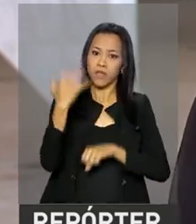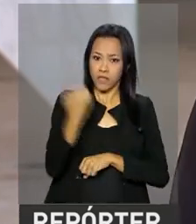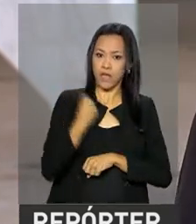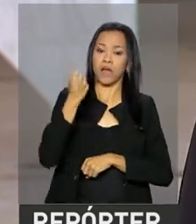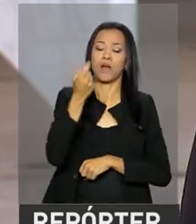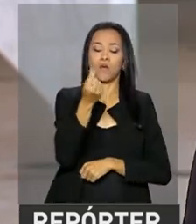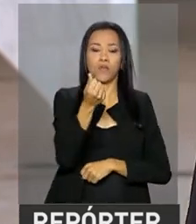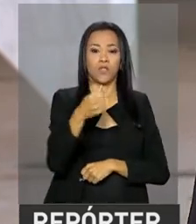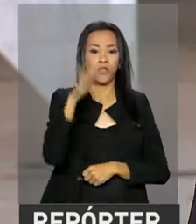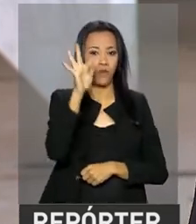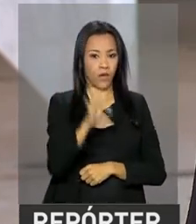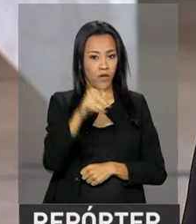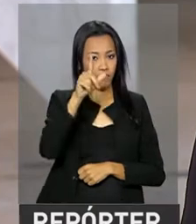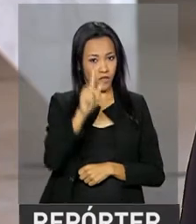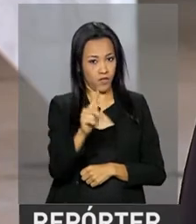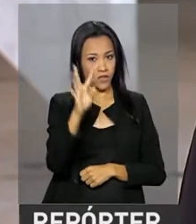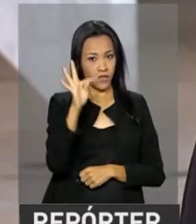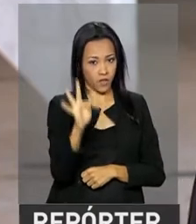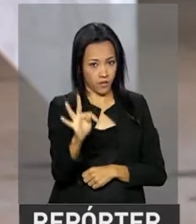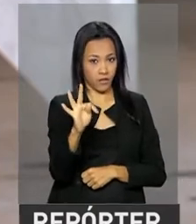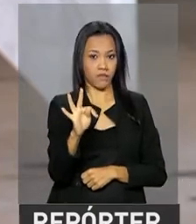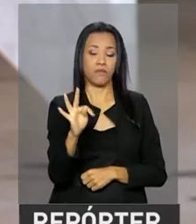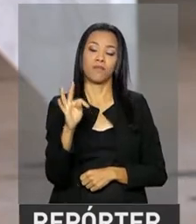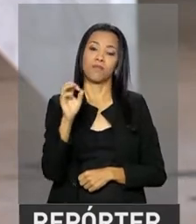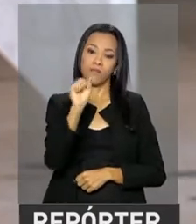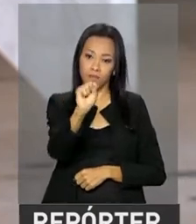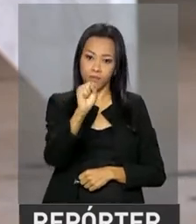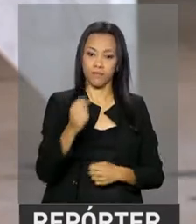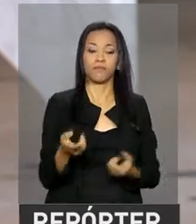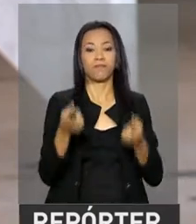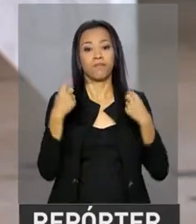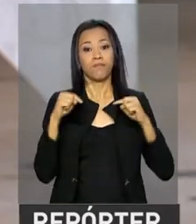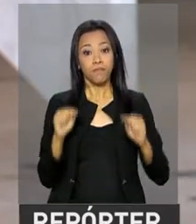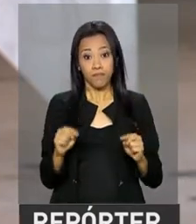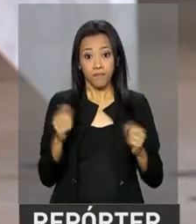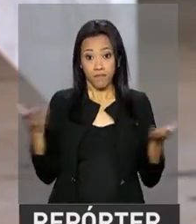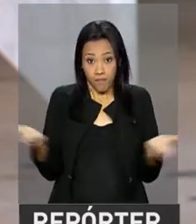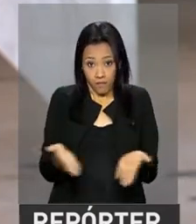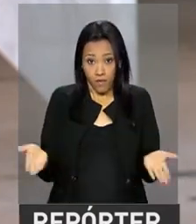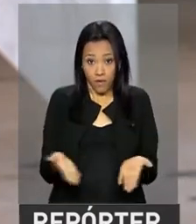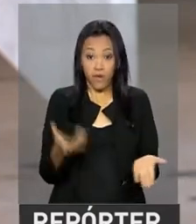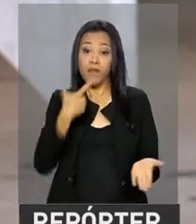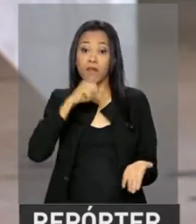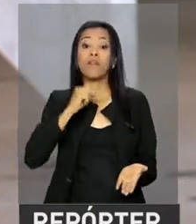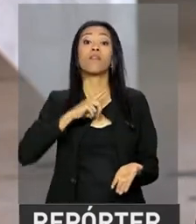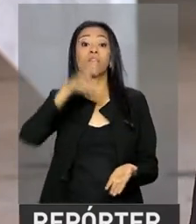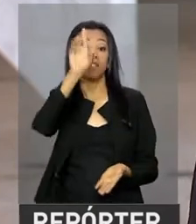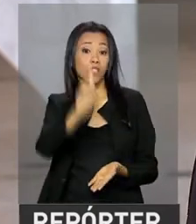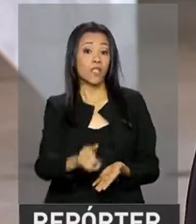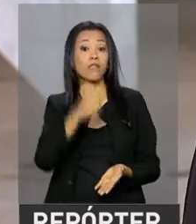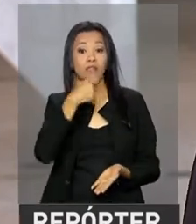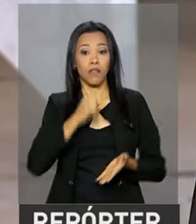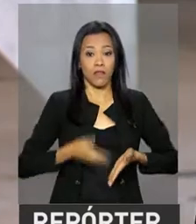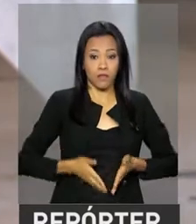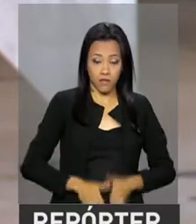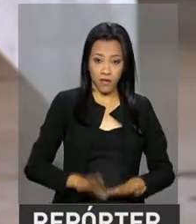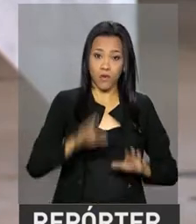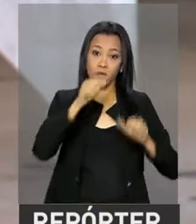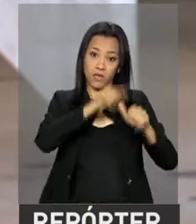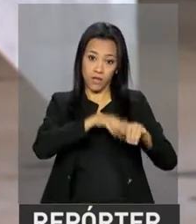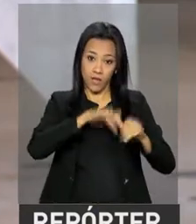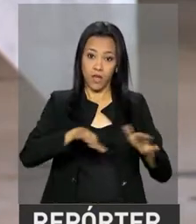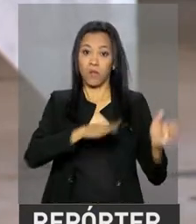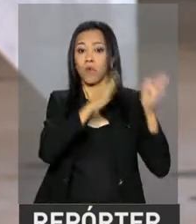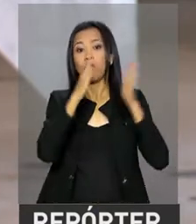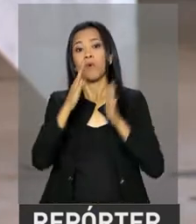recursos das contas inativas do FGTS. Dessa vez, tem direito os trabalhadores nascidos entre